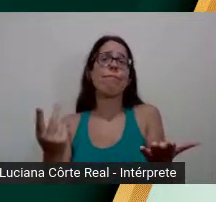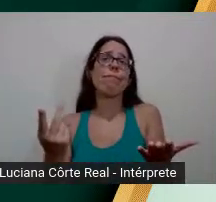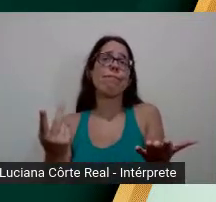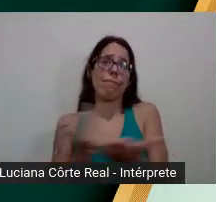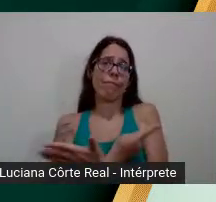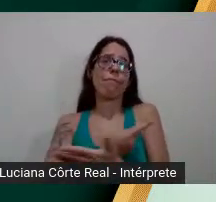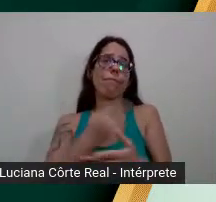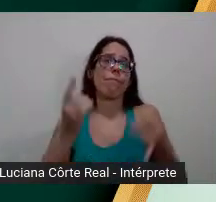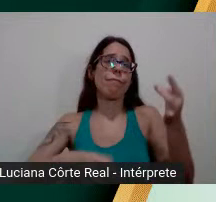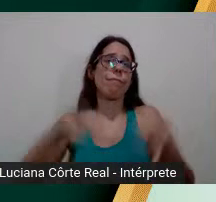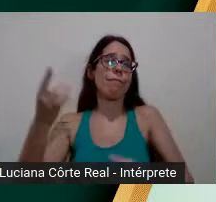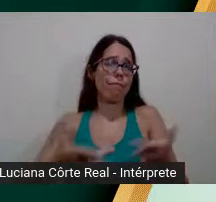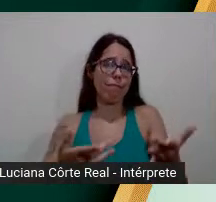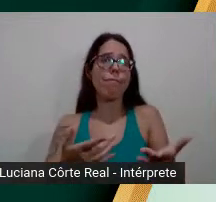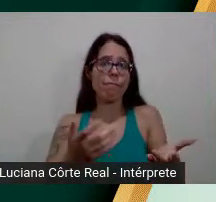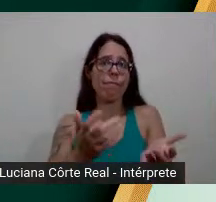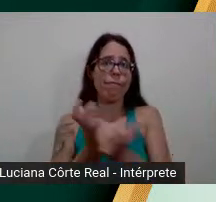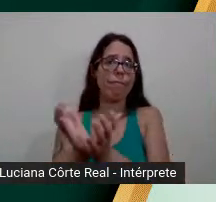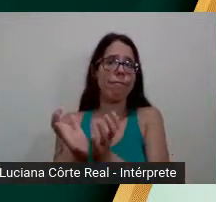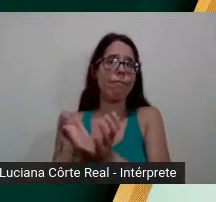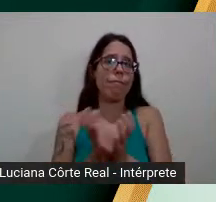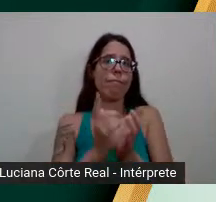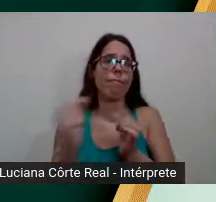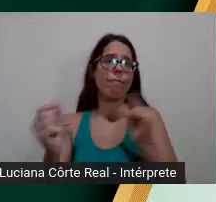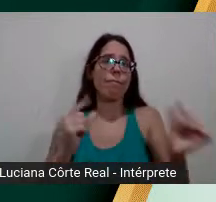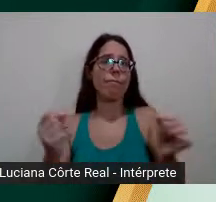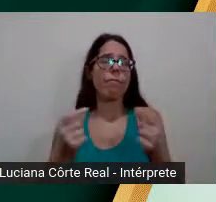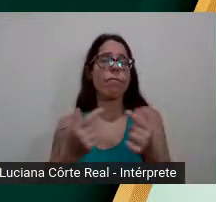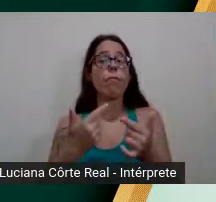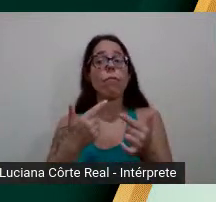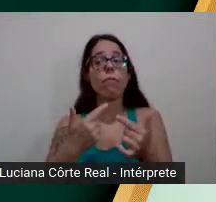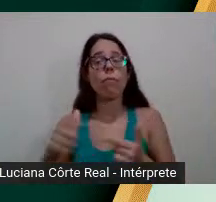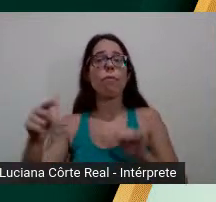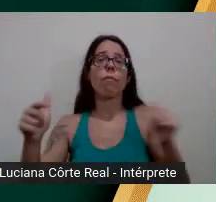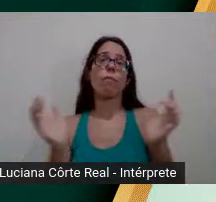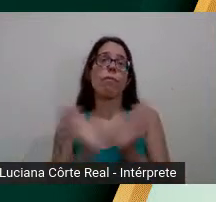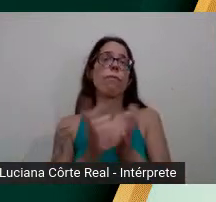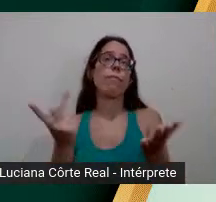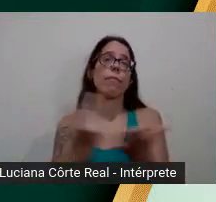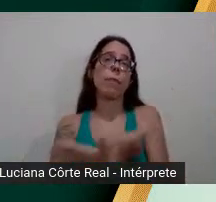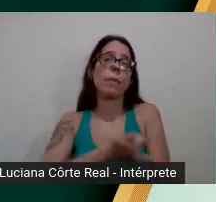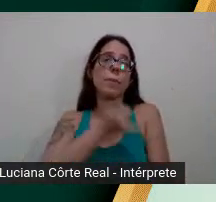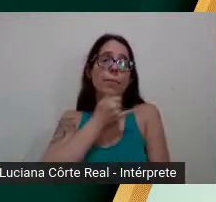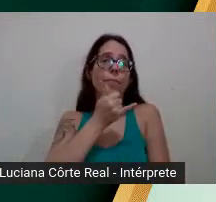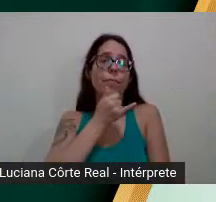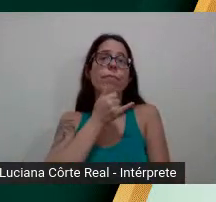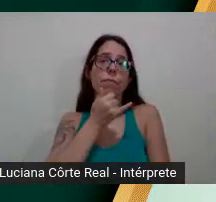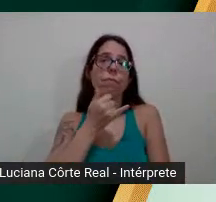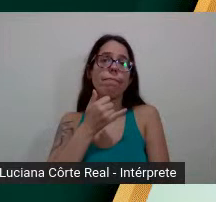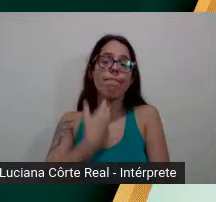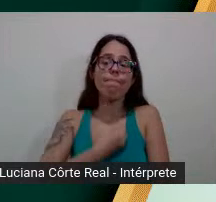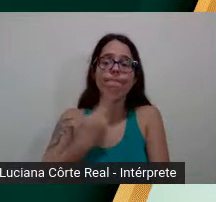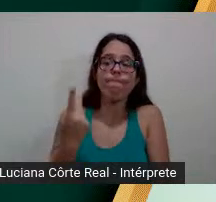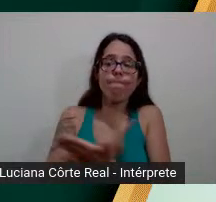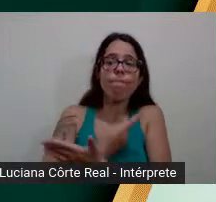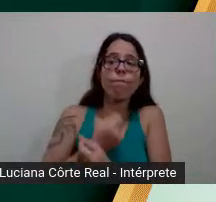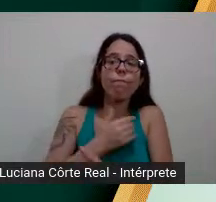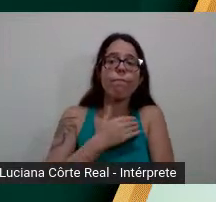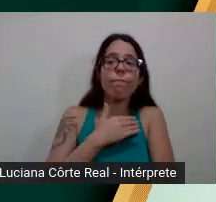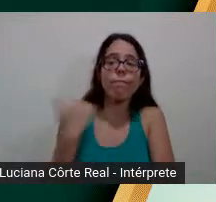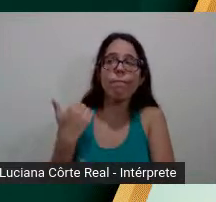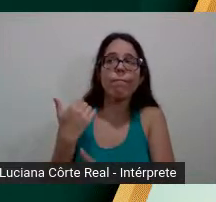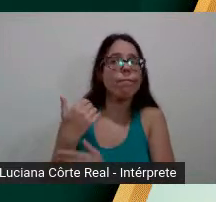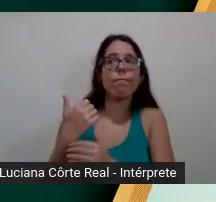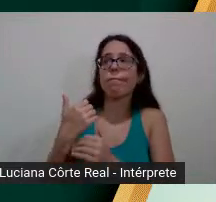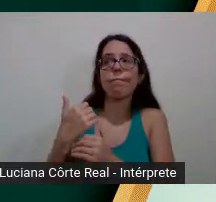Outros, infelizmente, nessa jornada, estão em outra dimensão. Eu sinto orgulho de